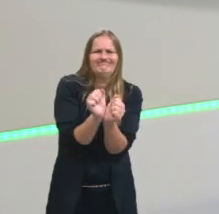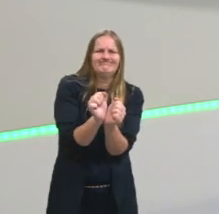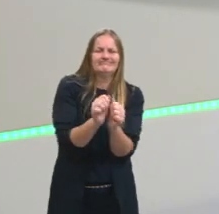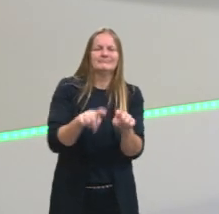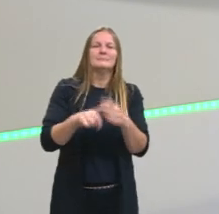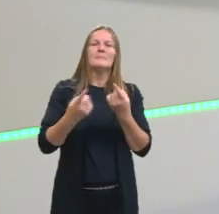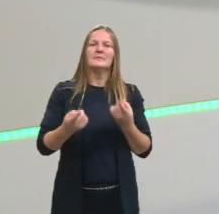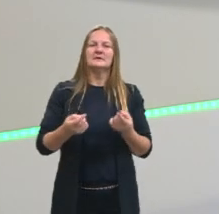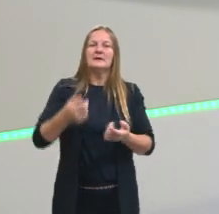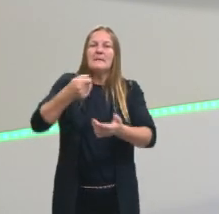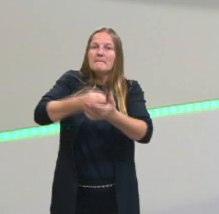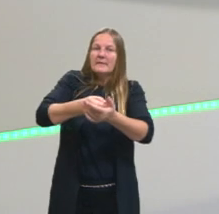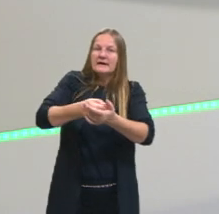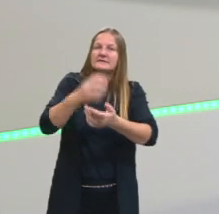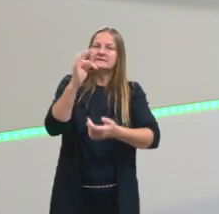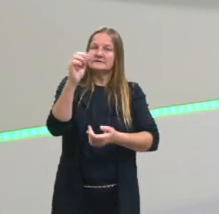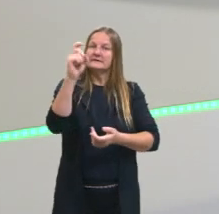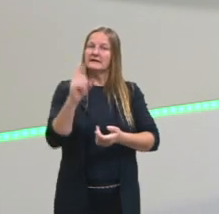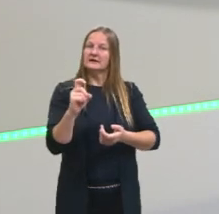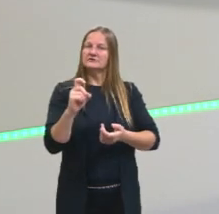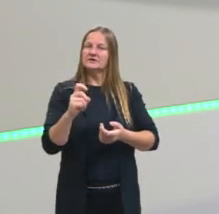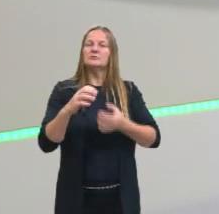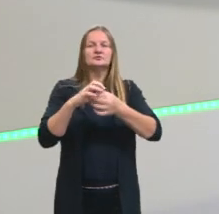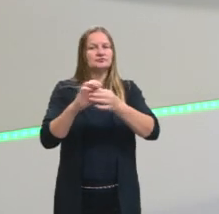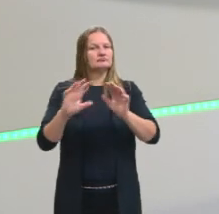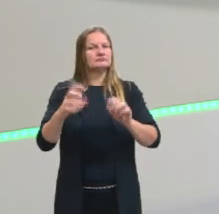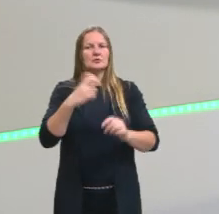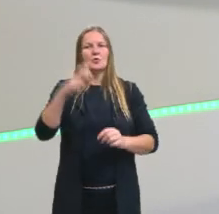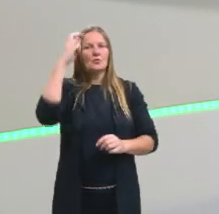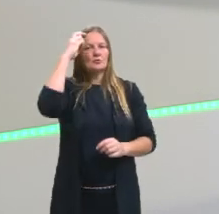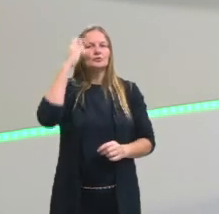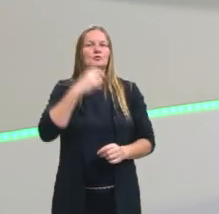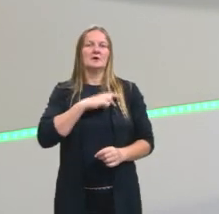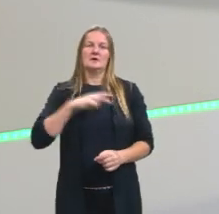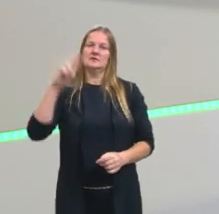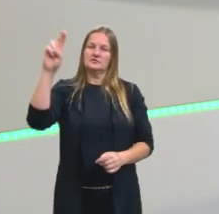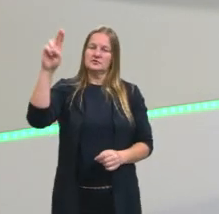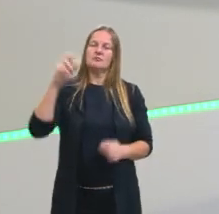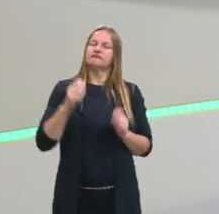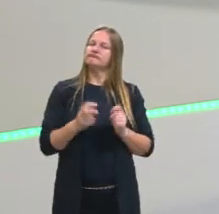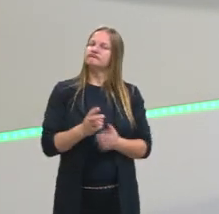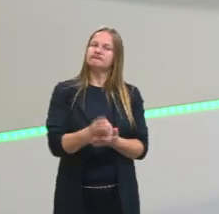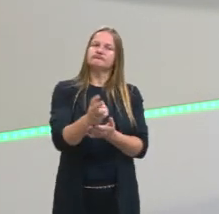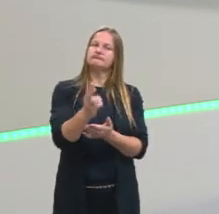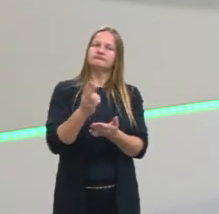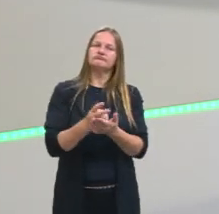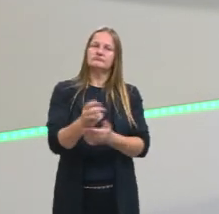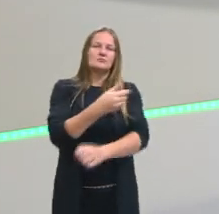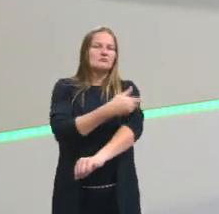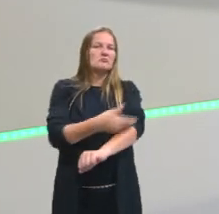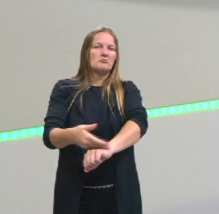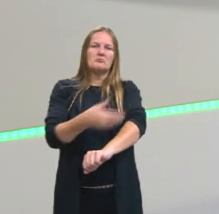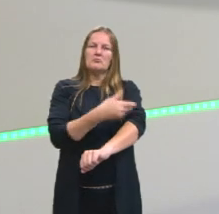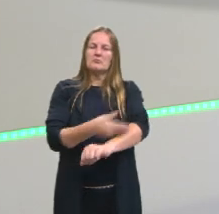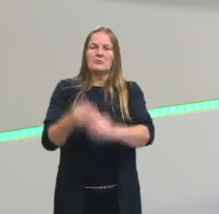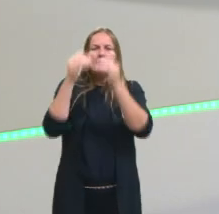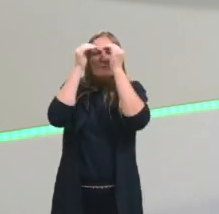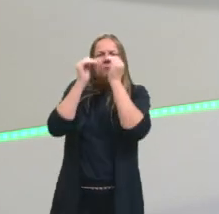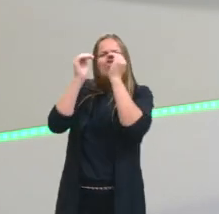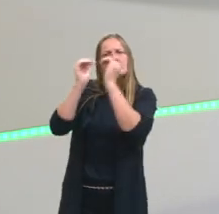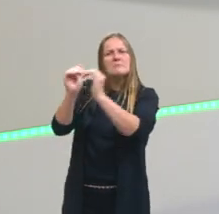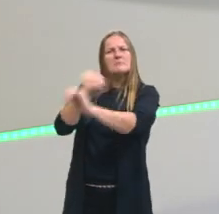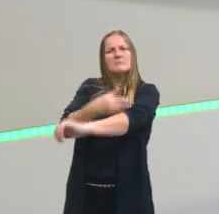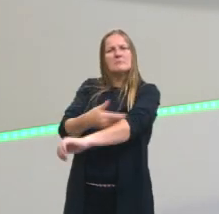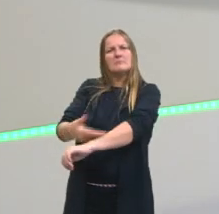uma se ele pagasse as suas taxas Eles podiam manter a sua religião sua cultura seus hábitos e os seus